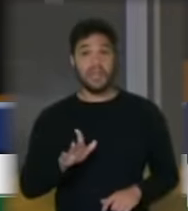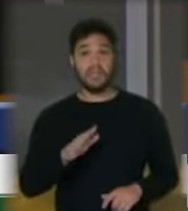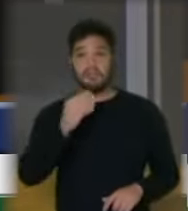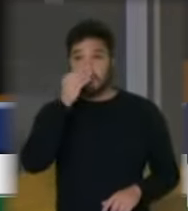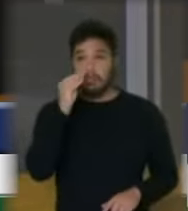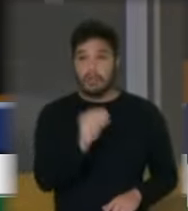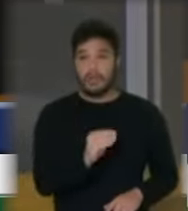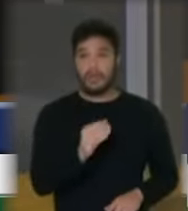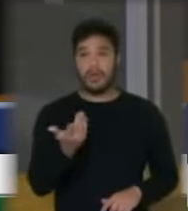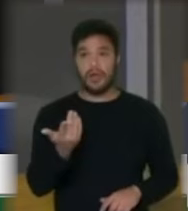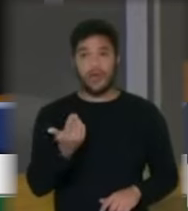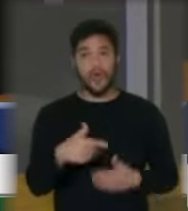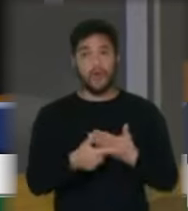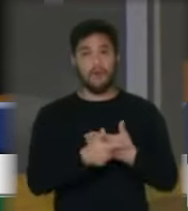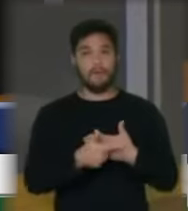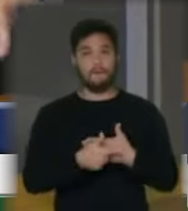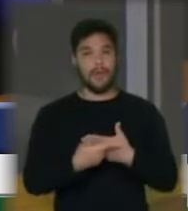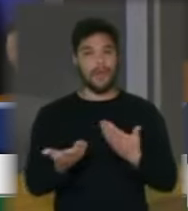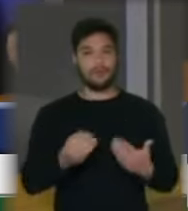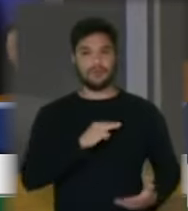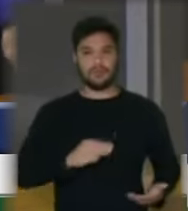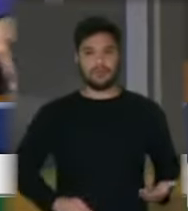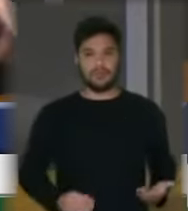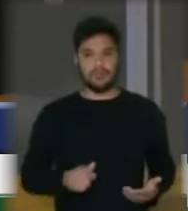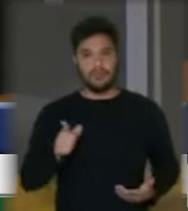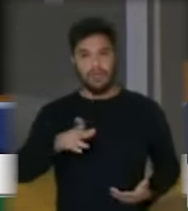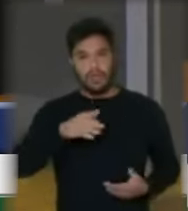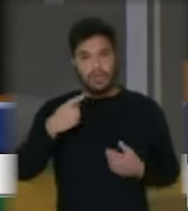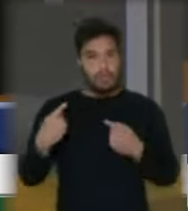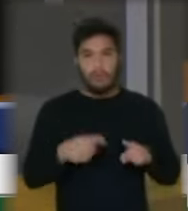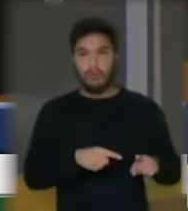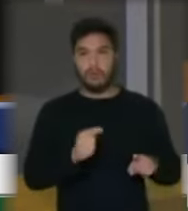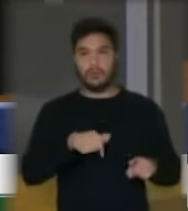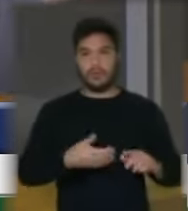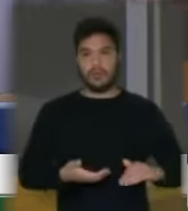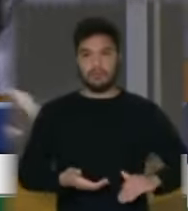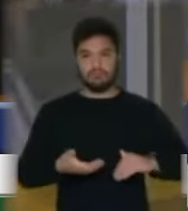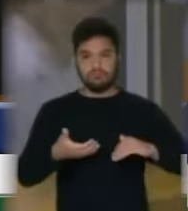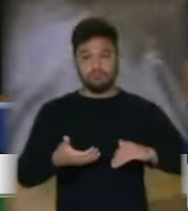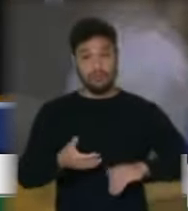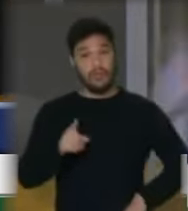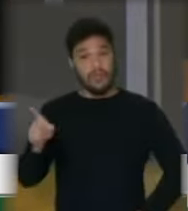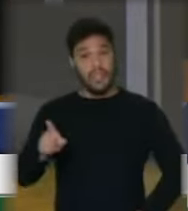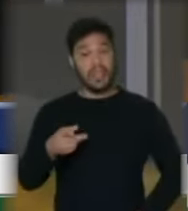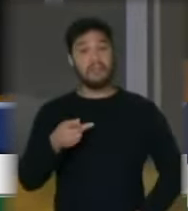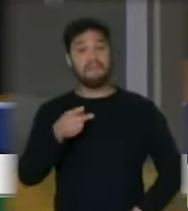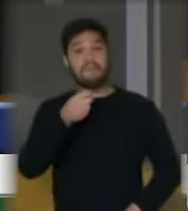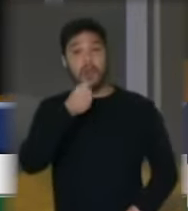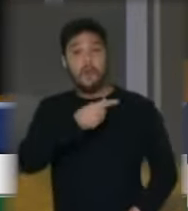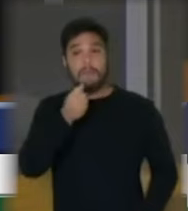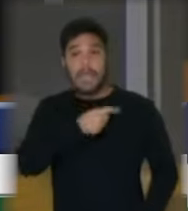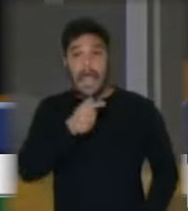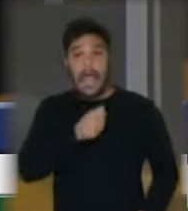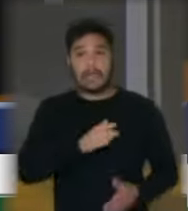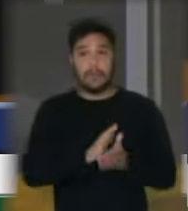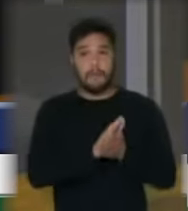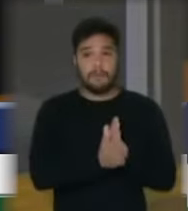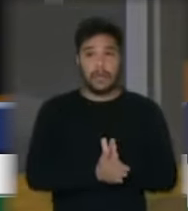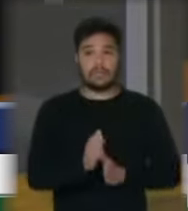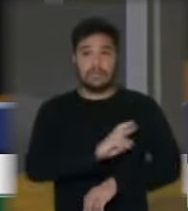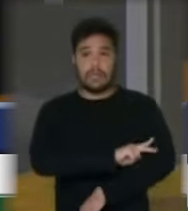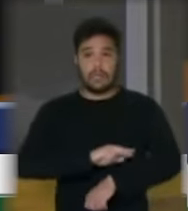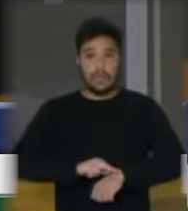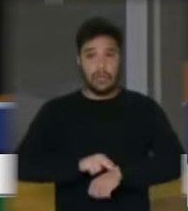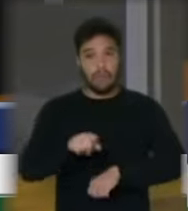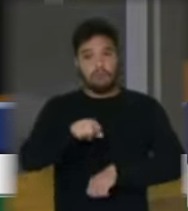cargo. Uma pessoa que afronta o parlamento, que inclusive faz piadas homofóbicas com deputados,